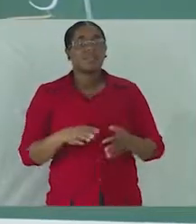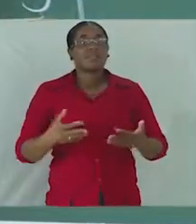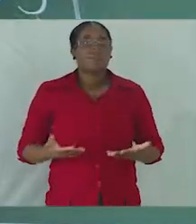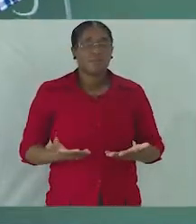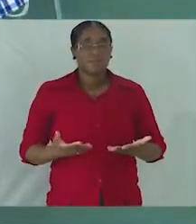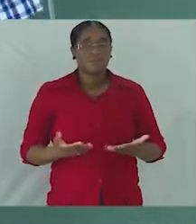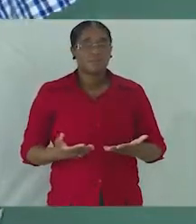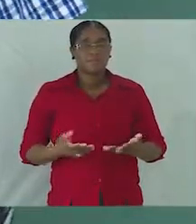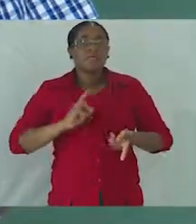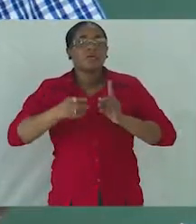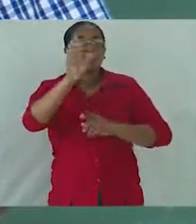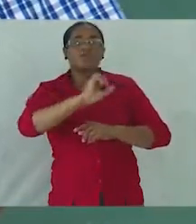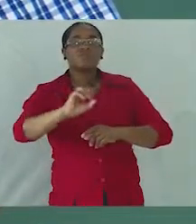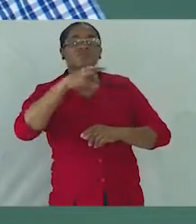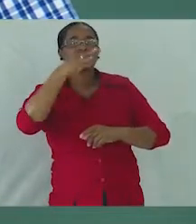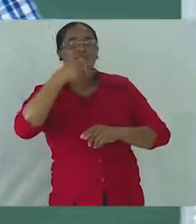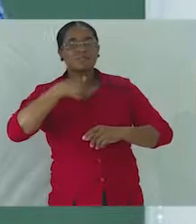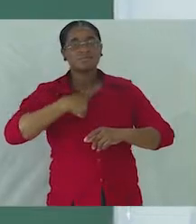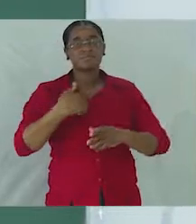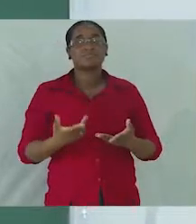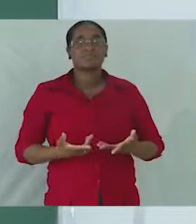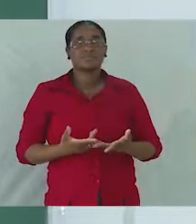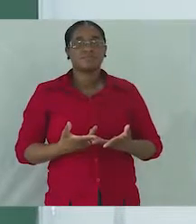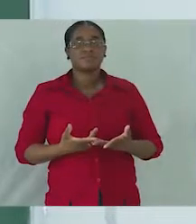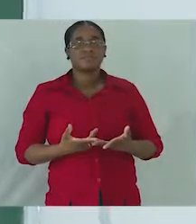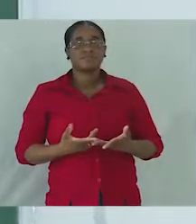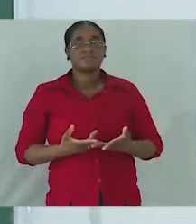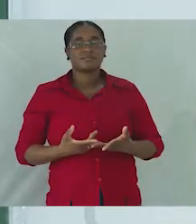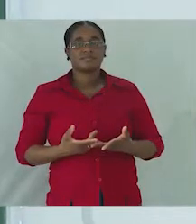Então, o que é que vocês me dizem?